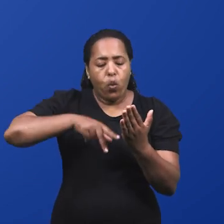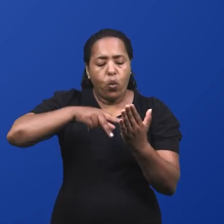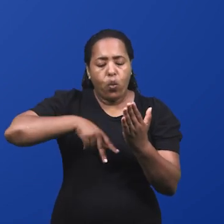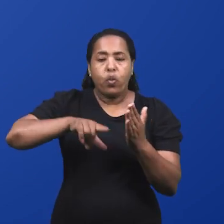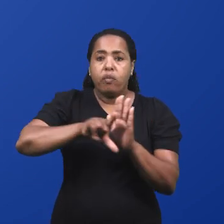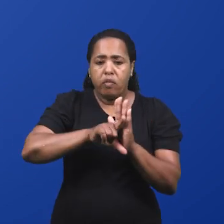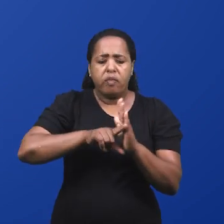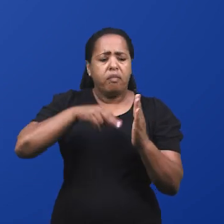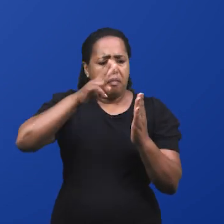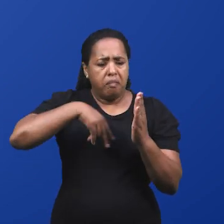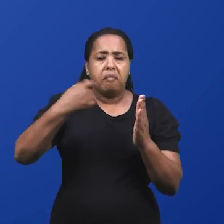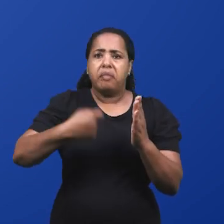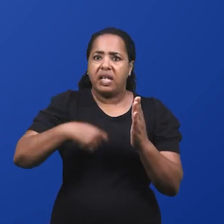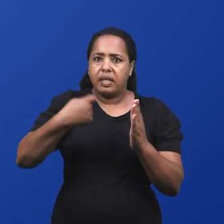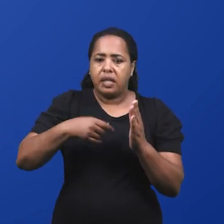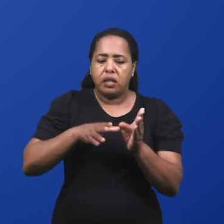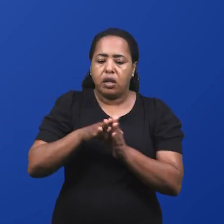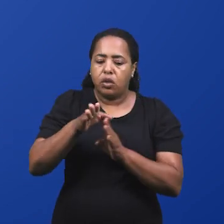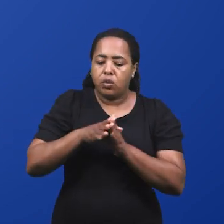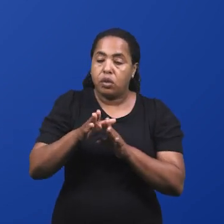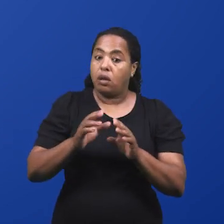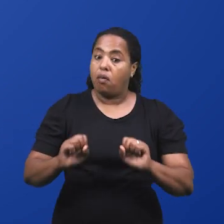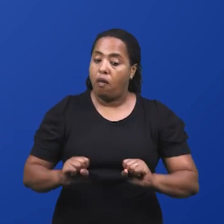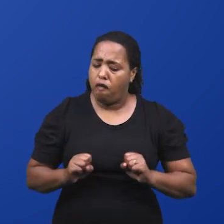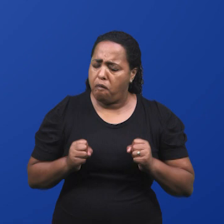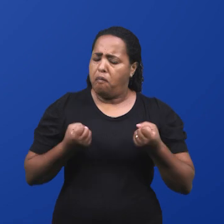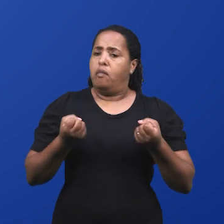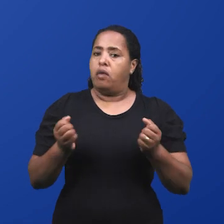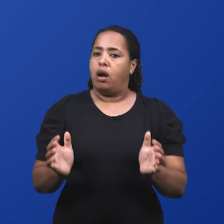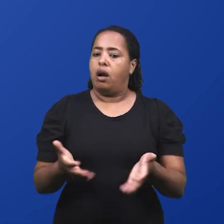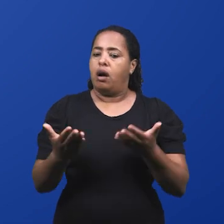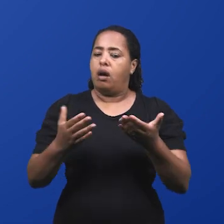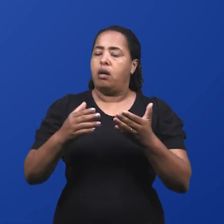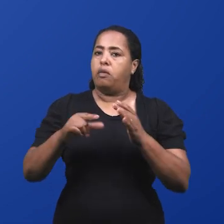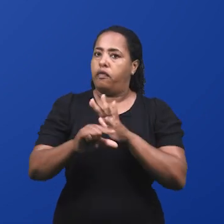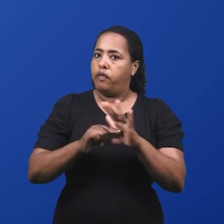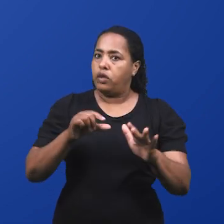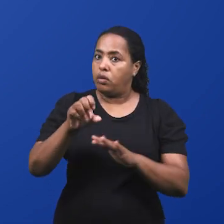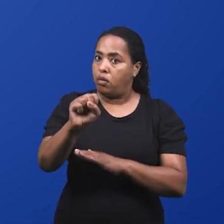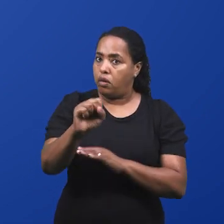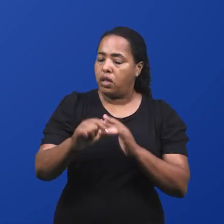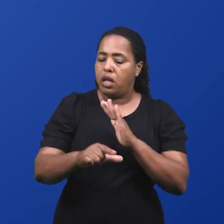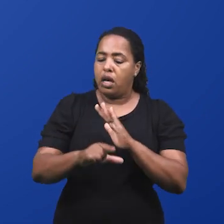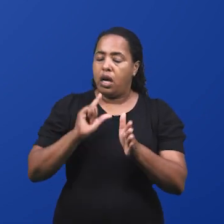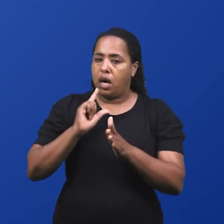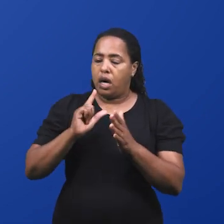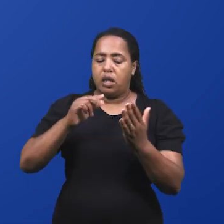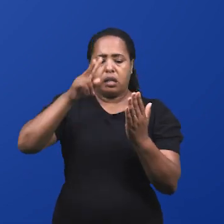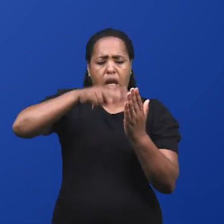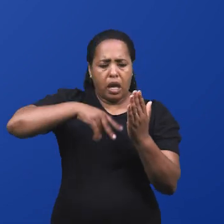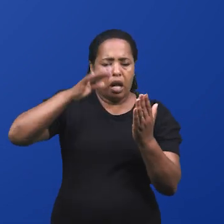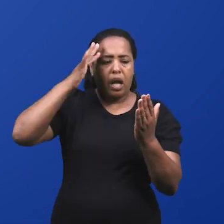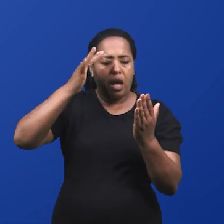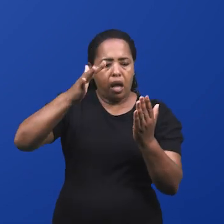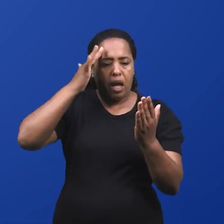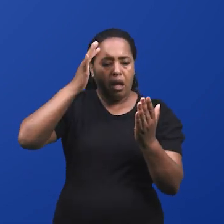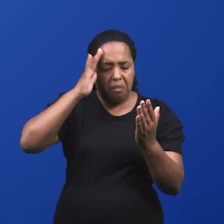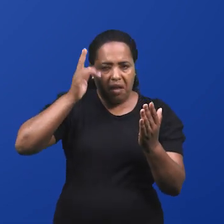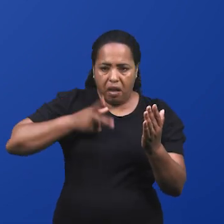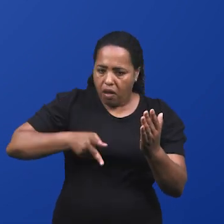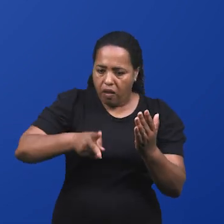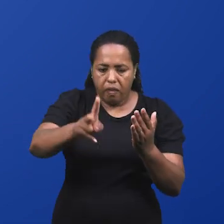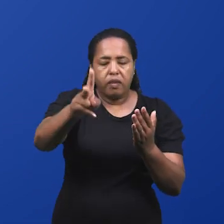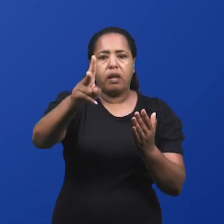são: esforça-te e tem bom ânimo. E no versículo 8, antes medita nele dia e